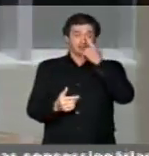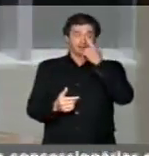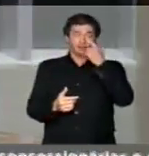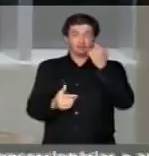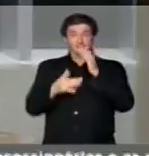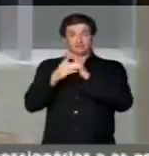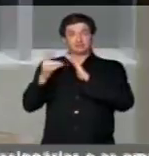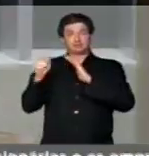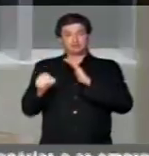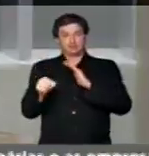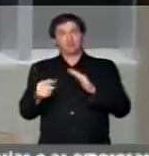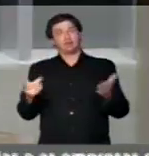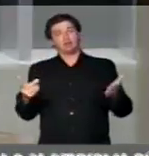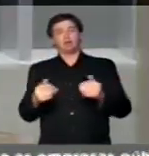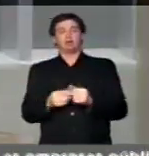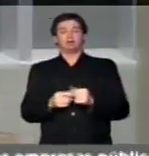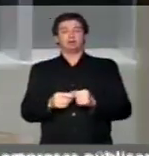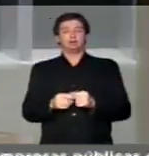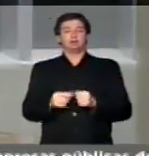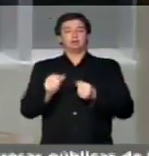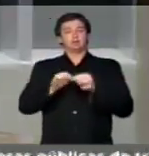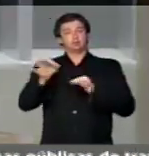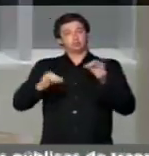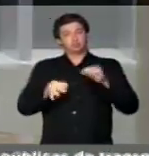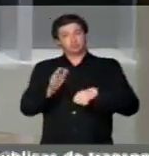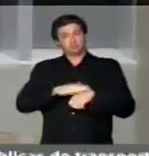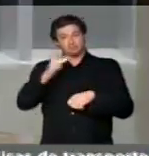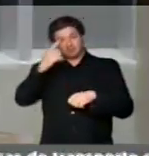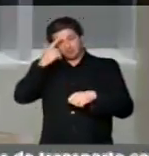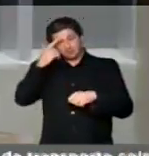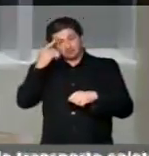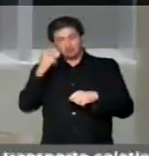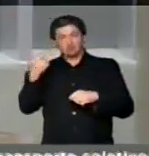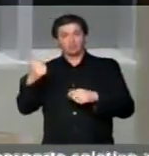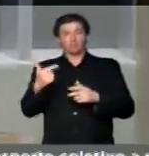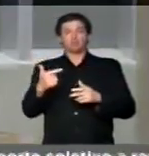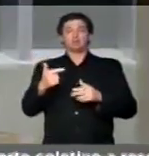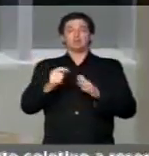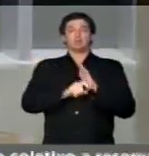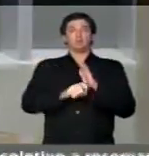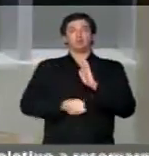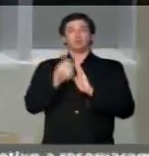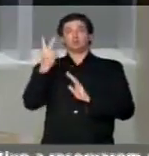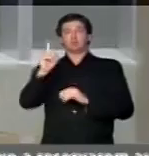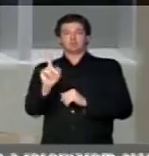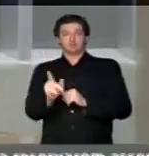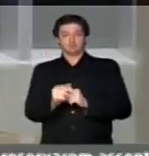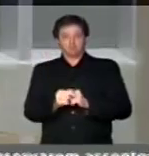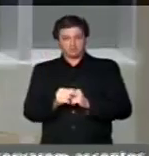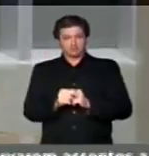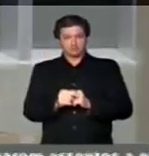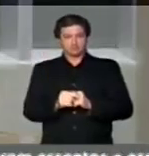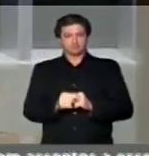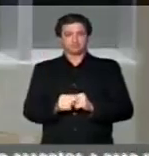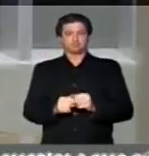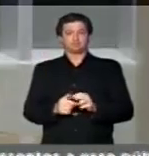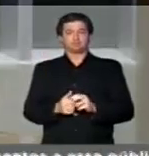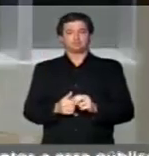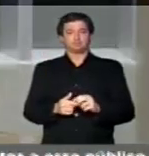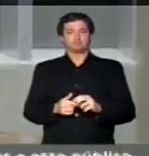este destaque e, assim, fazemos justiças para que não haja bitributação em relação aos estoques.